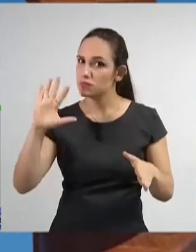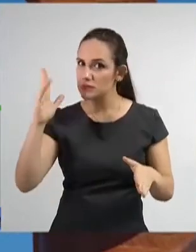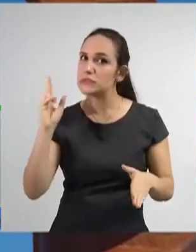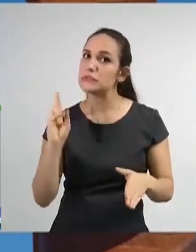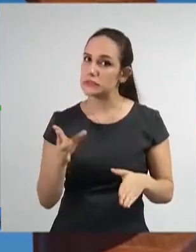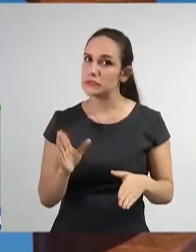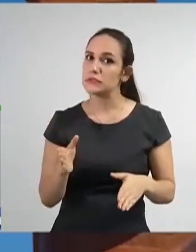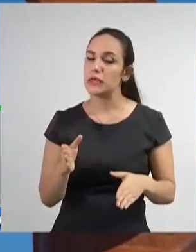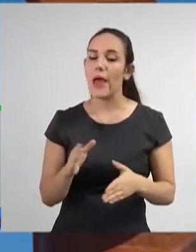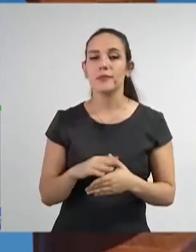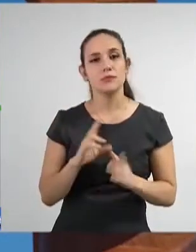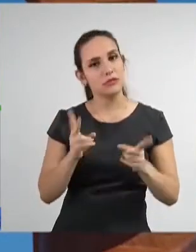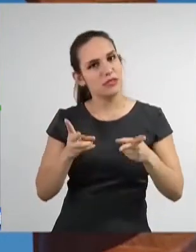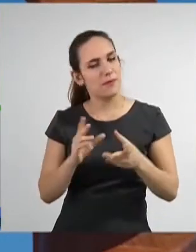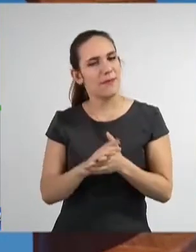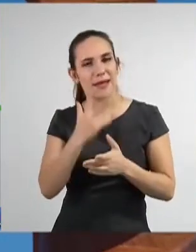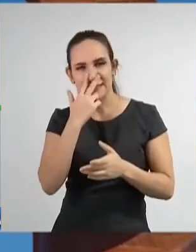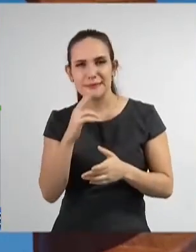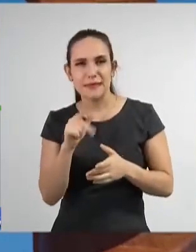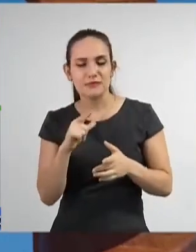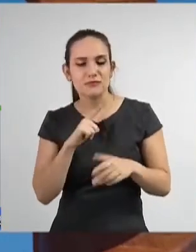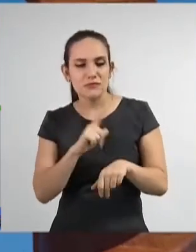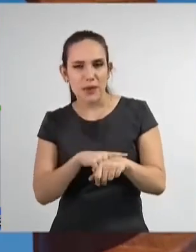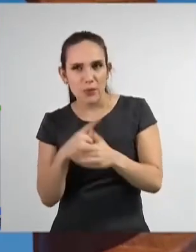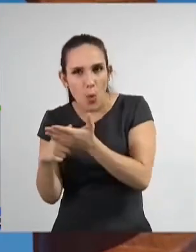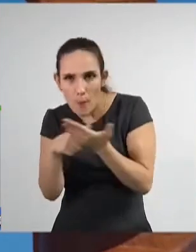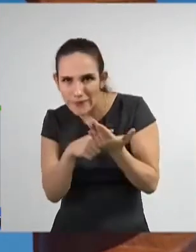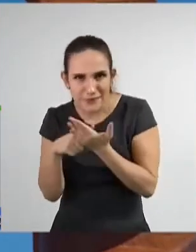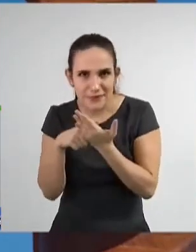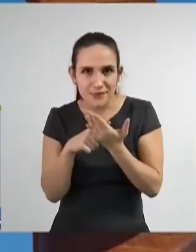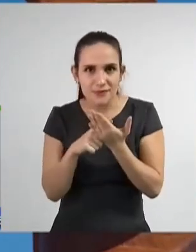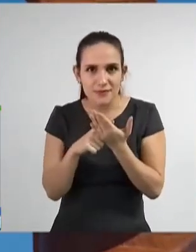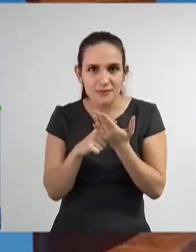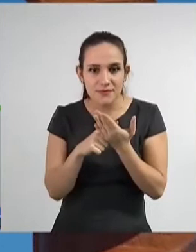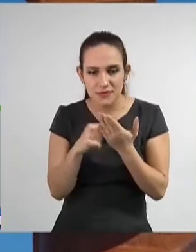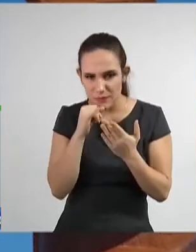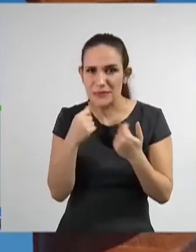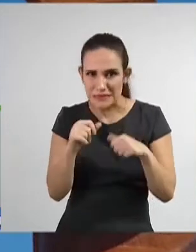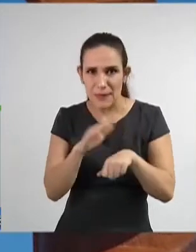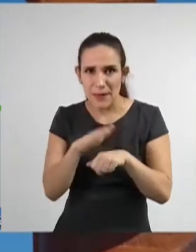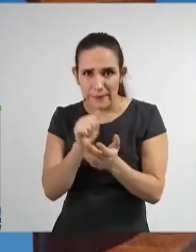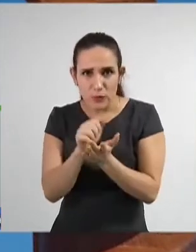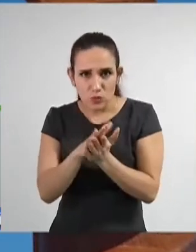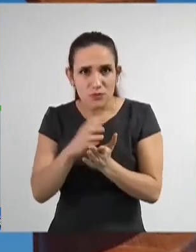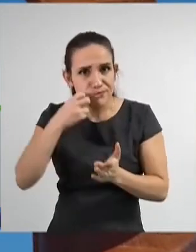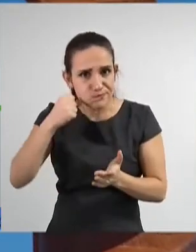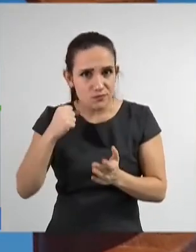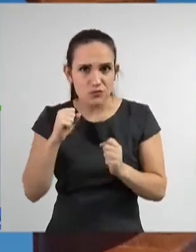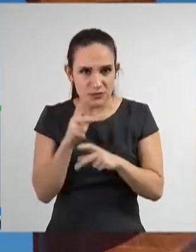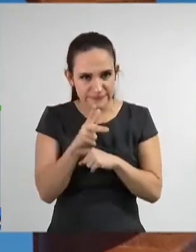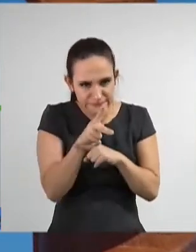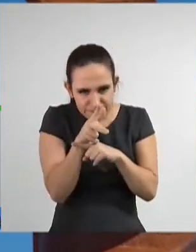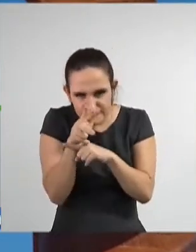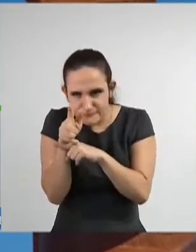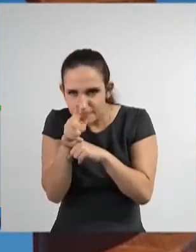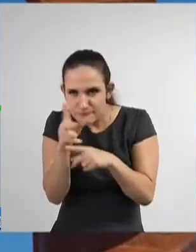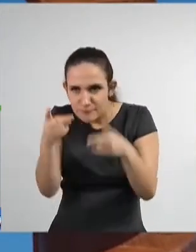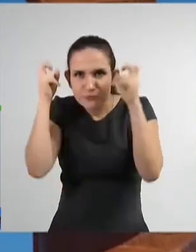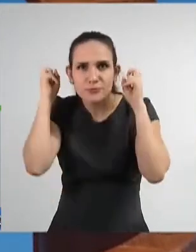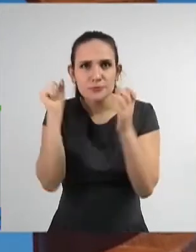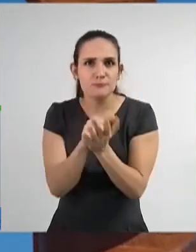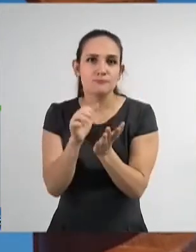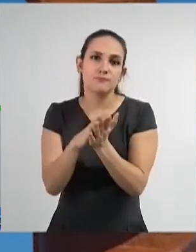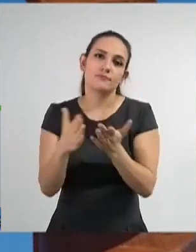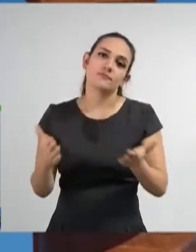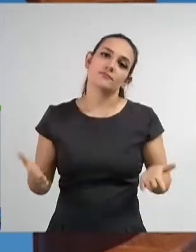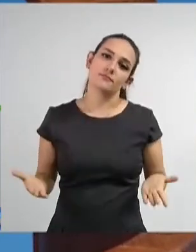períodos, parece que há uma combinação para se multar mais ainda. Acho que há essa necessidade,